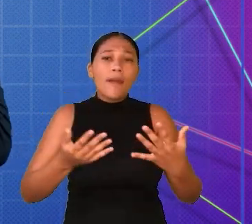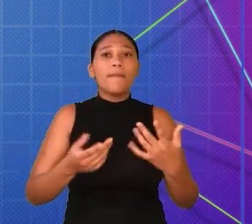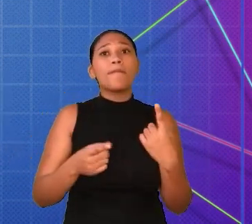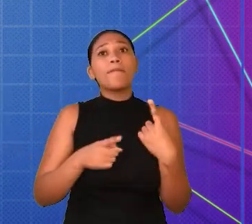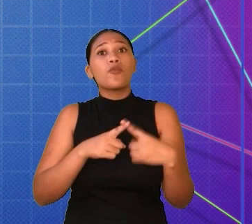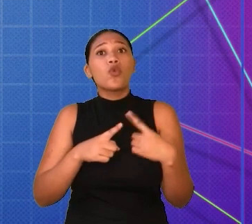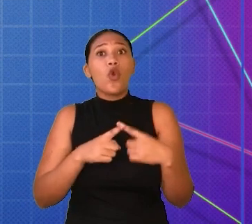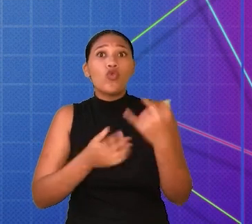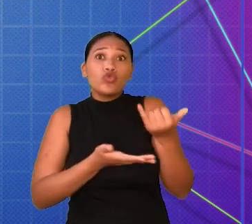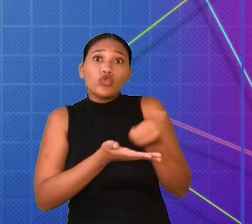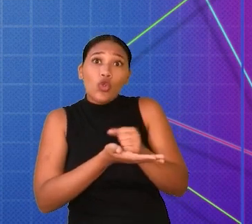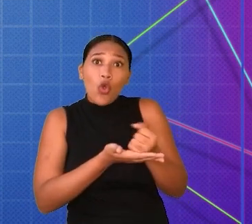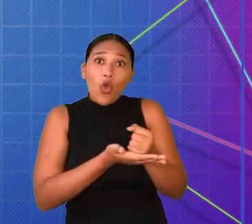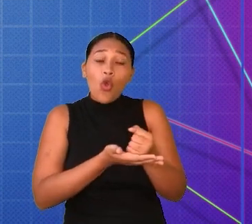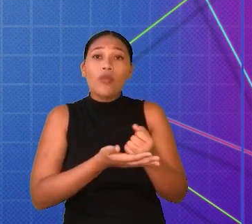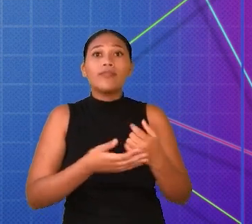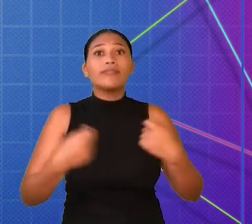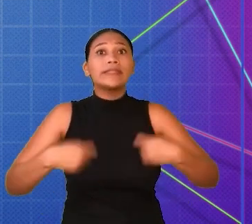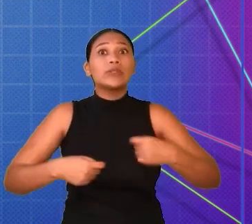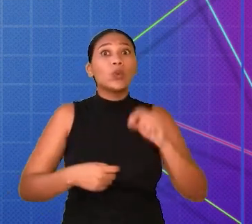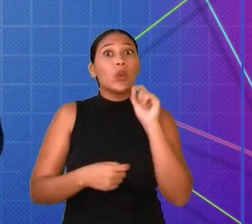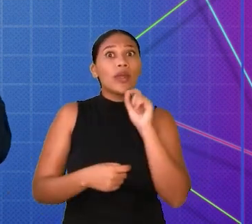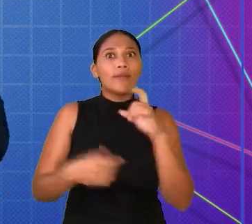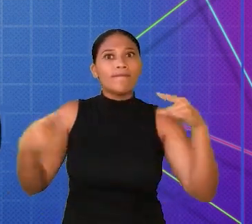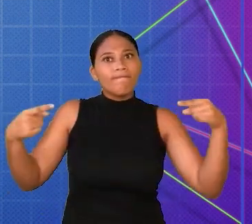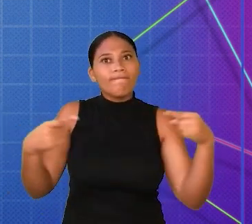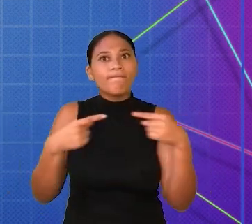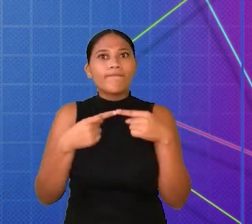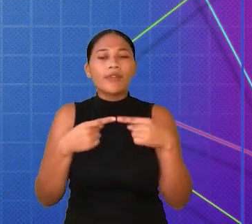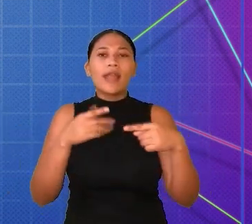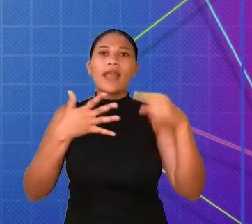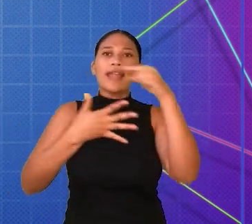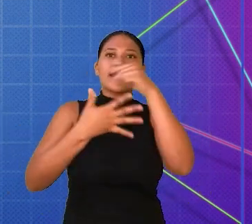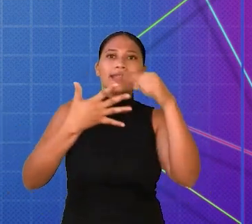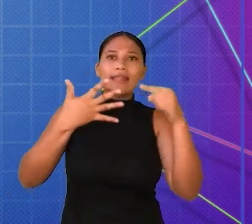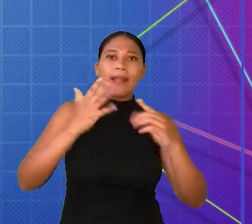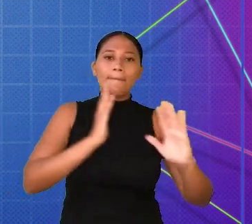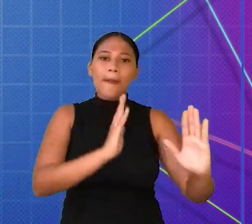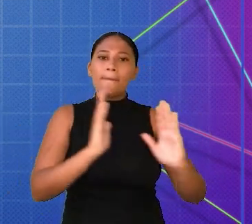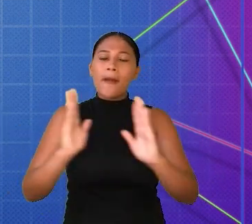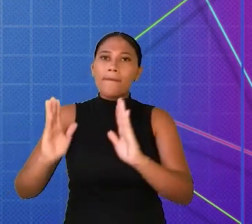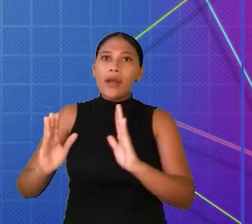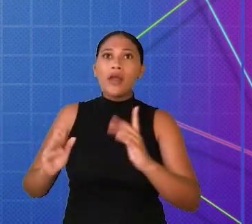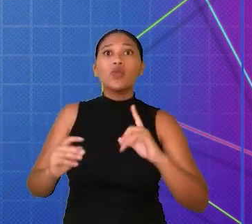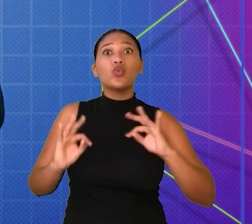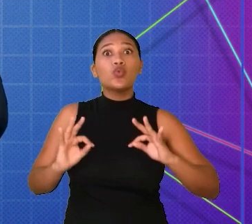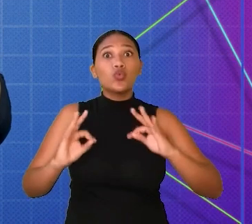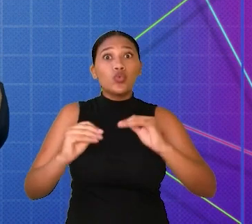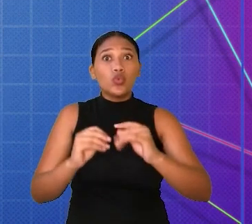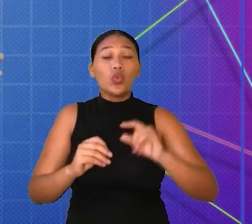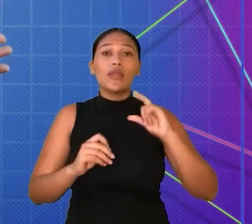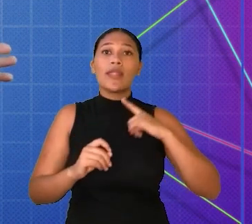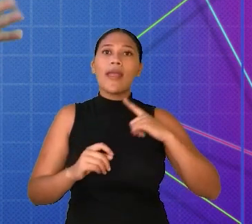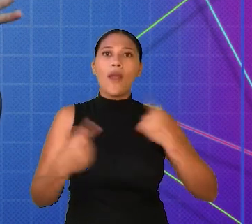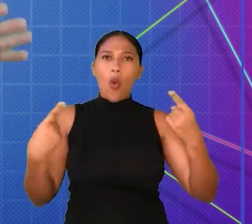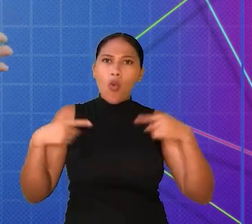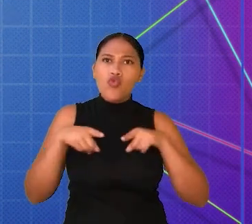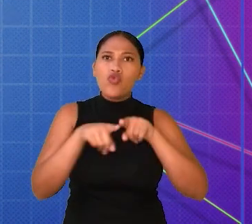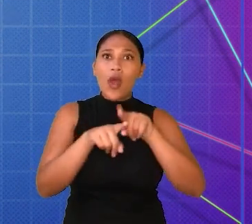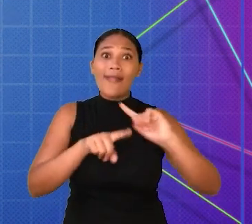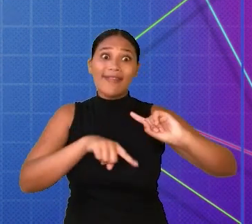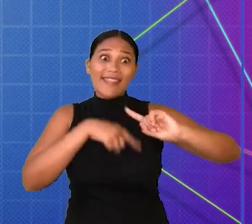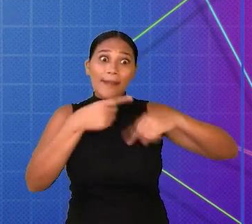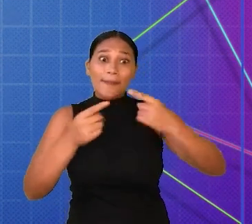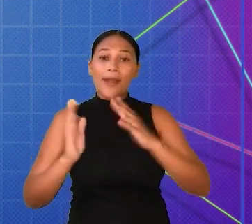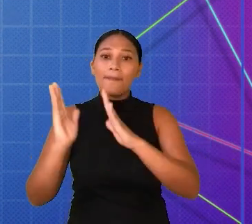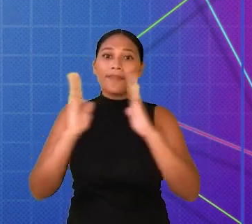forma mais explicada possível, porque o jogo, para ser bem feito, precisa de uma interligação entre suas etapas de forma que tudo